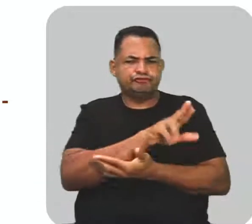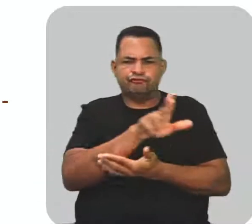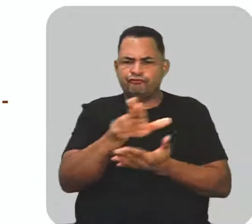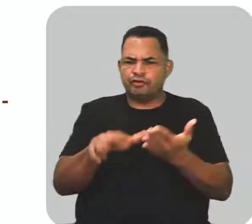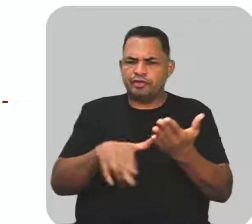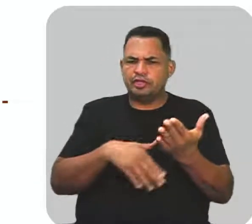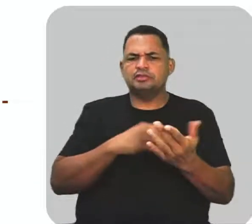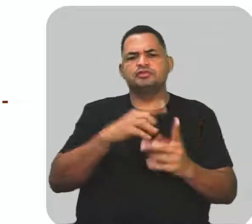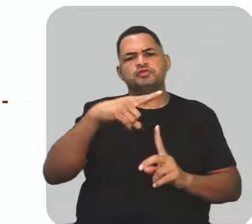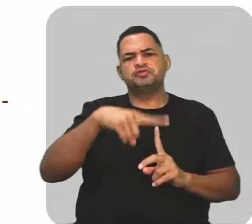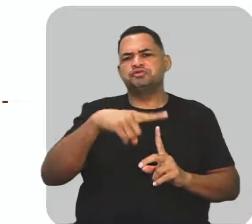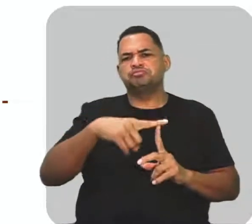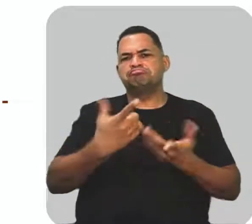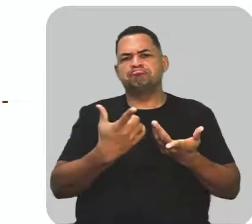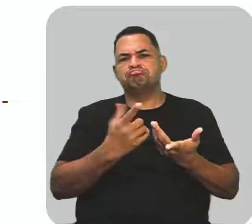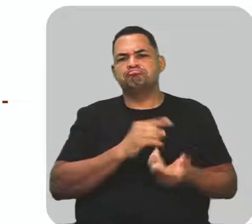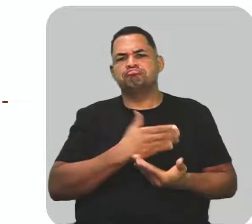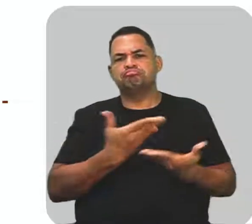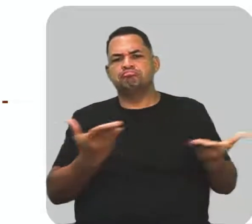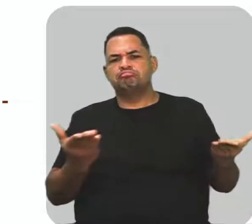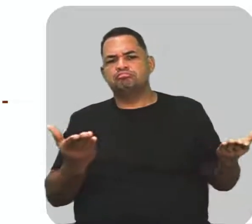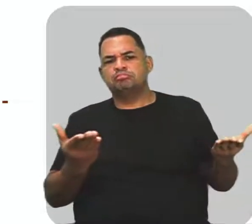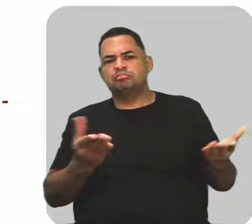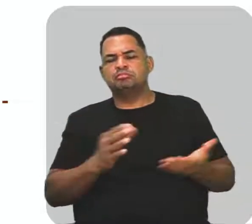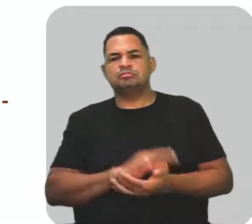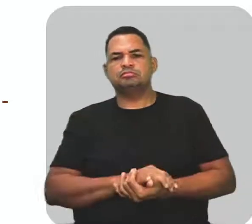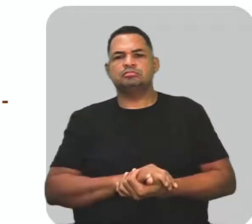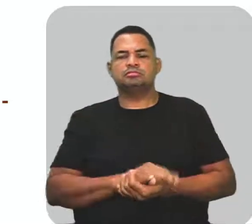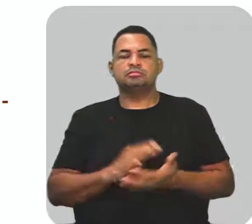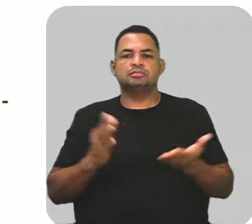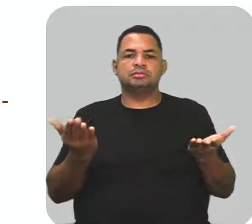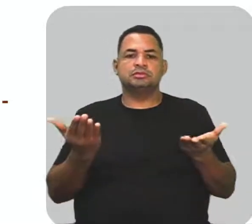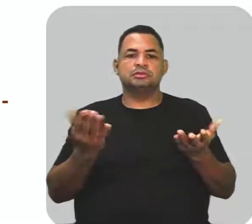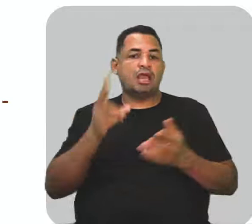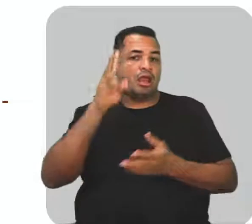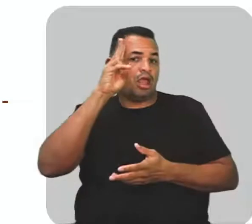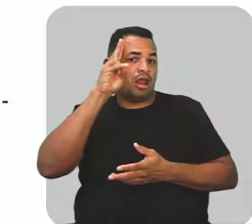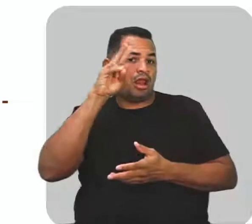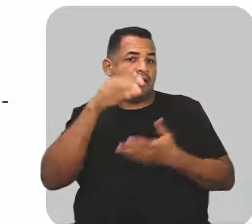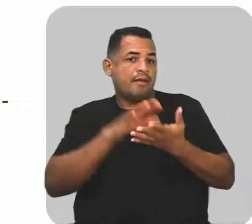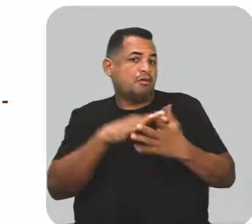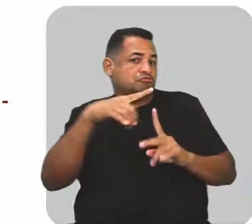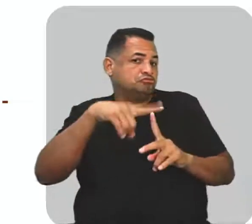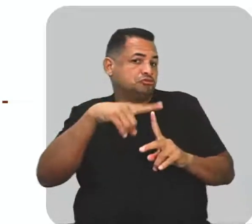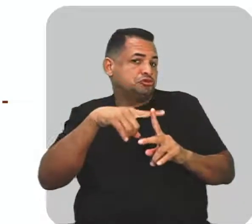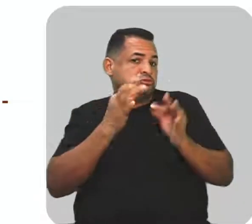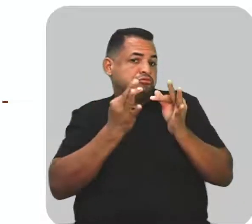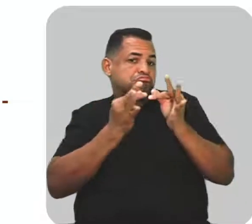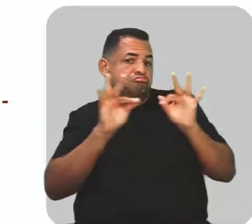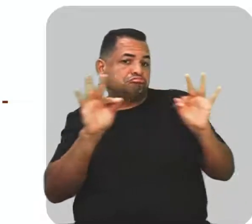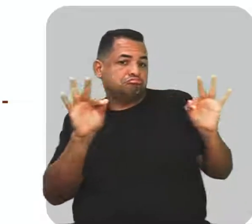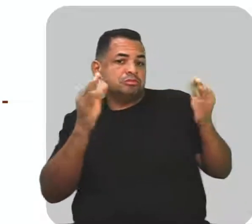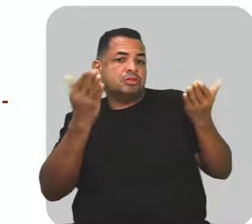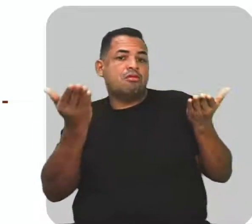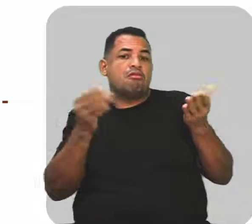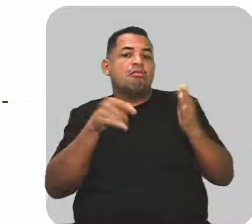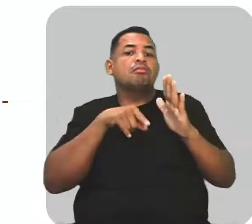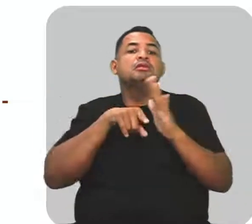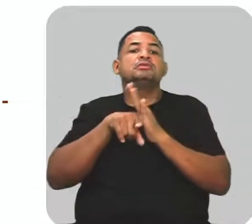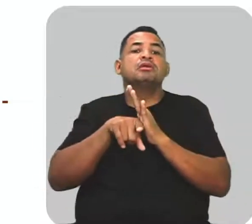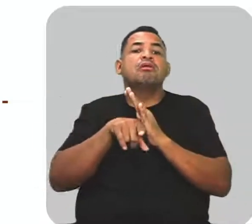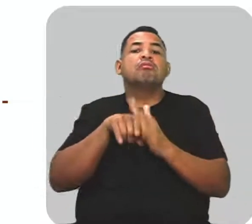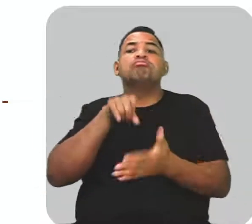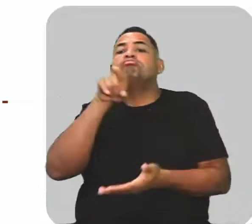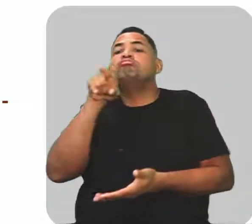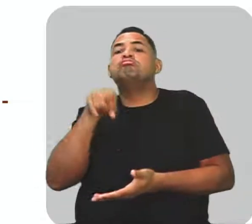tipos. Porque não existe só um, tá? Chegou o momento da gente recordar os tipos de frase e nós vamos iniciar com a